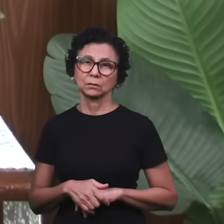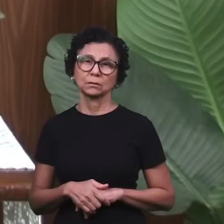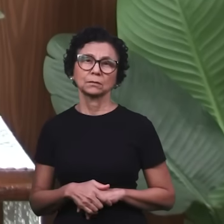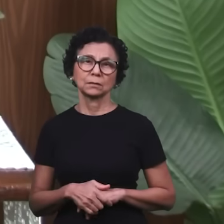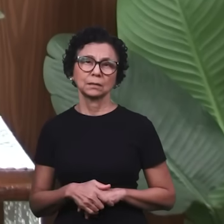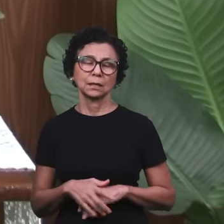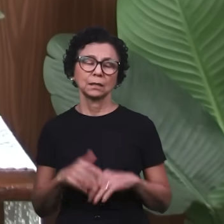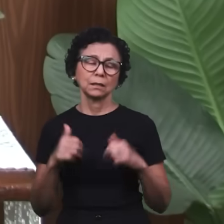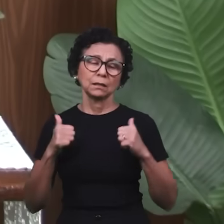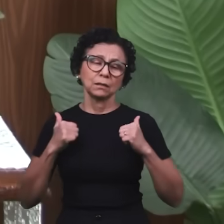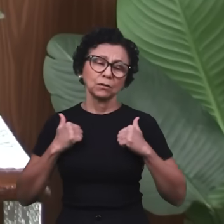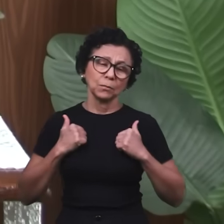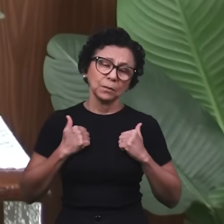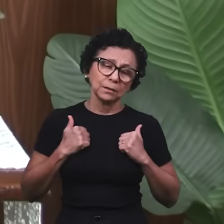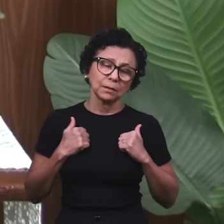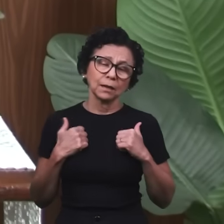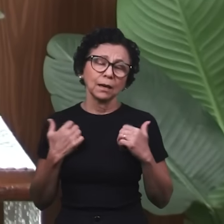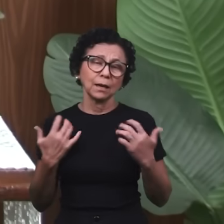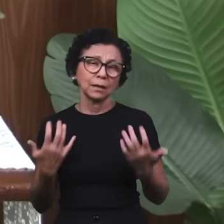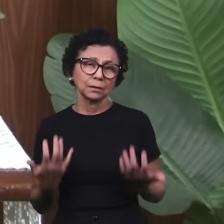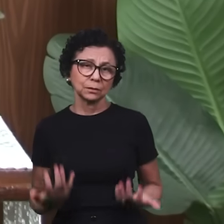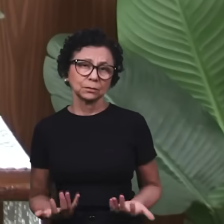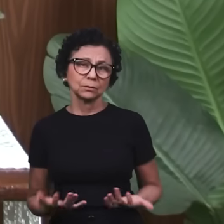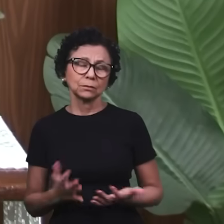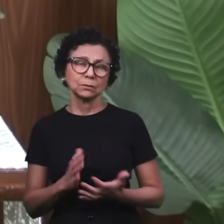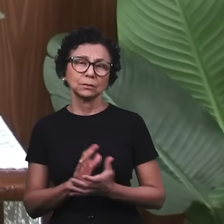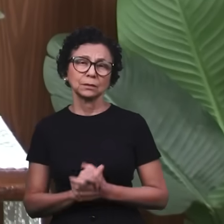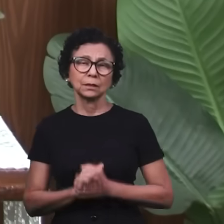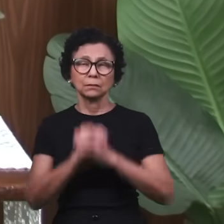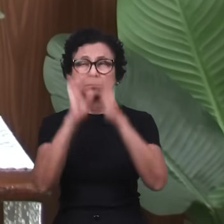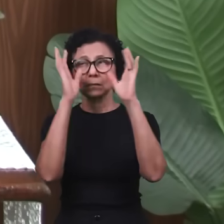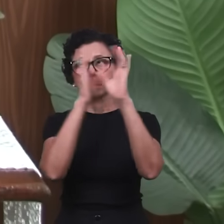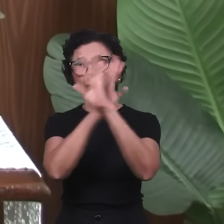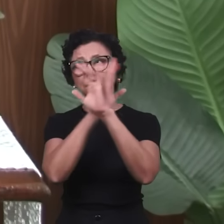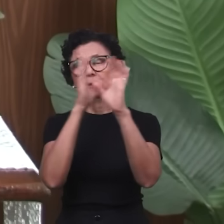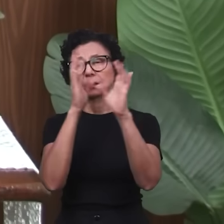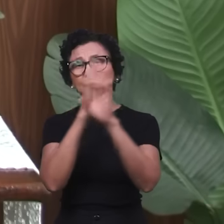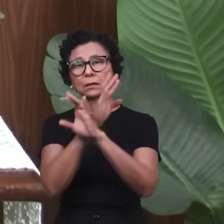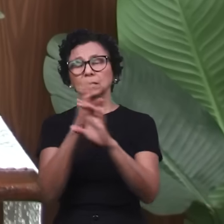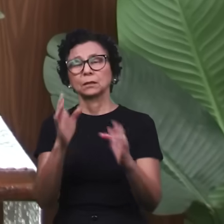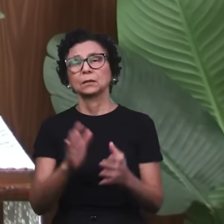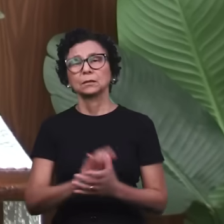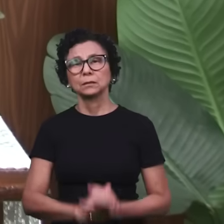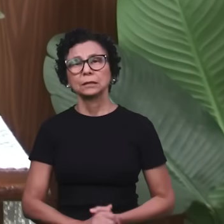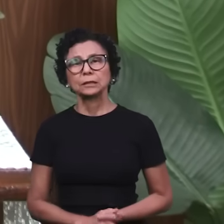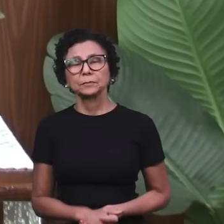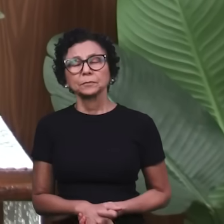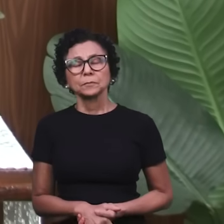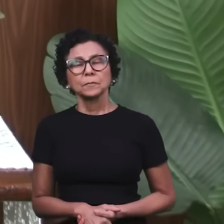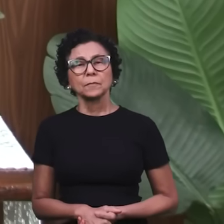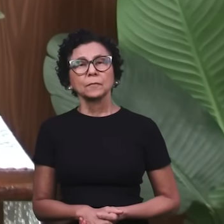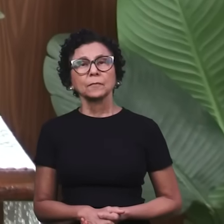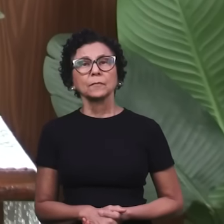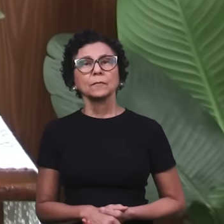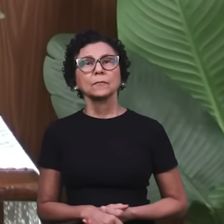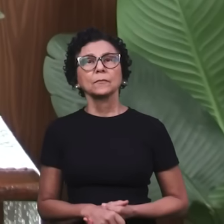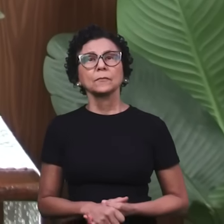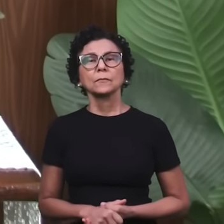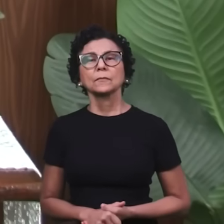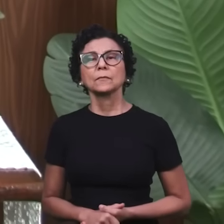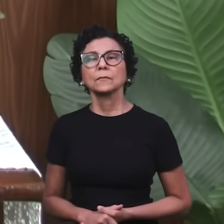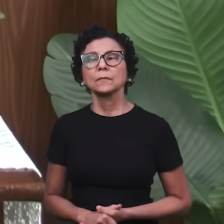dormir, no Evangelho de João, no capítulo 11, no verso 11, ele é sinônimo de morte. Então, o que tem